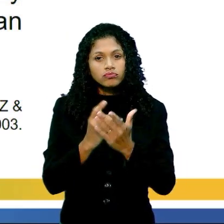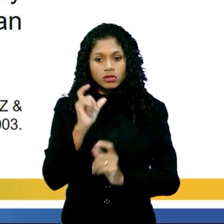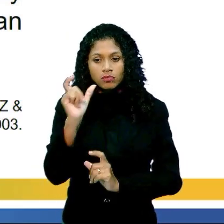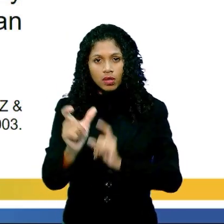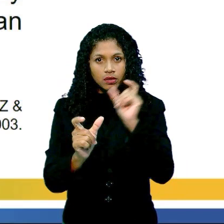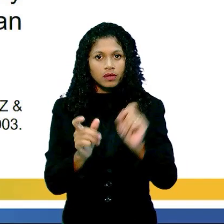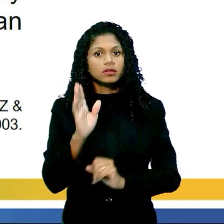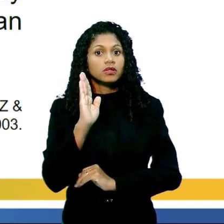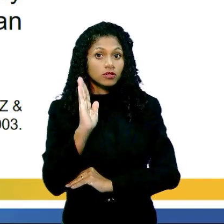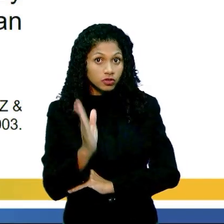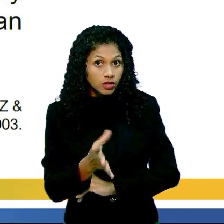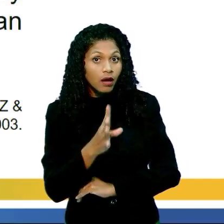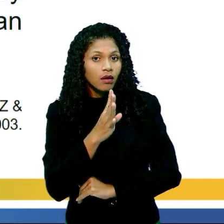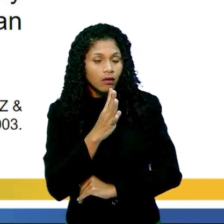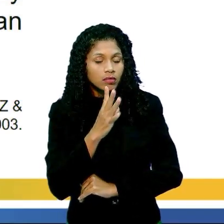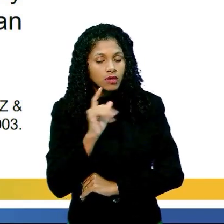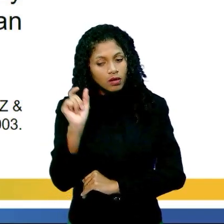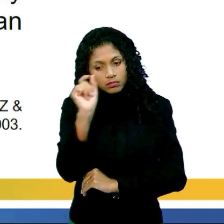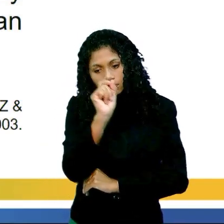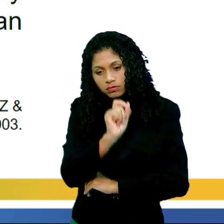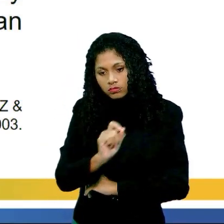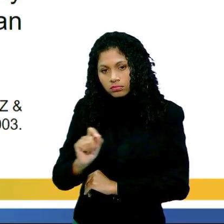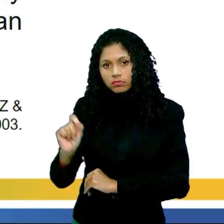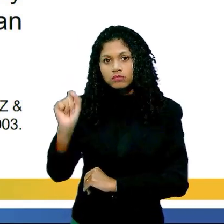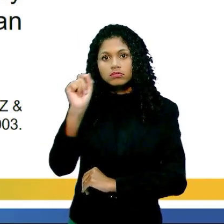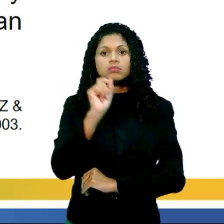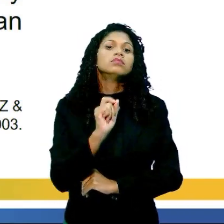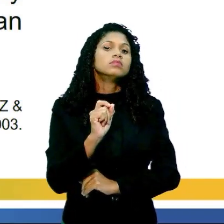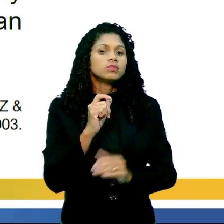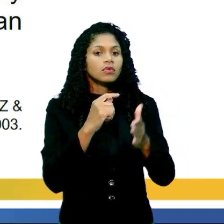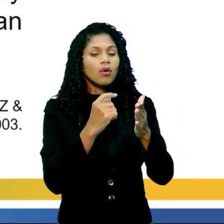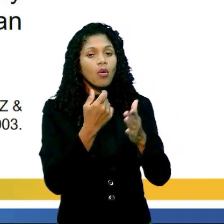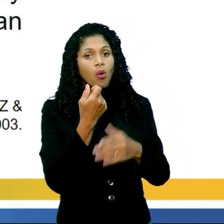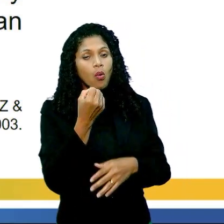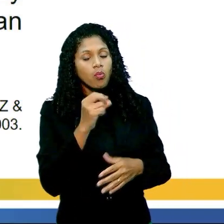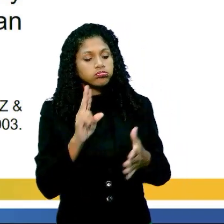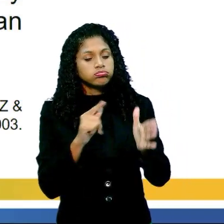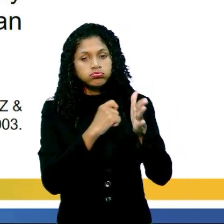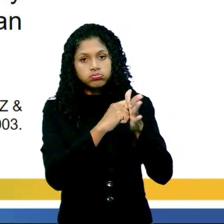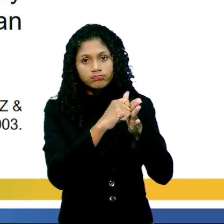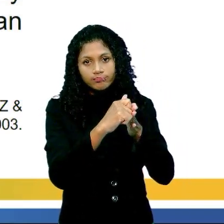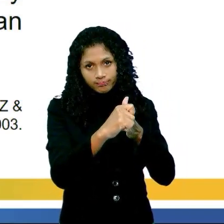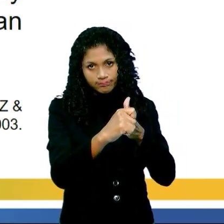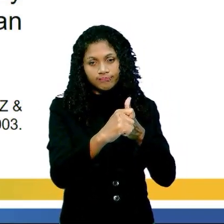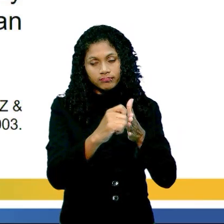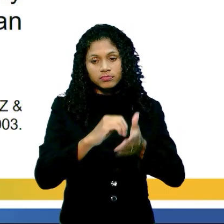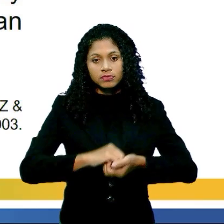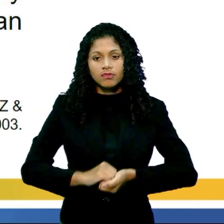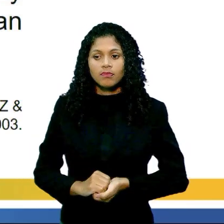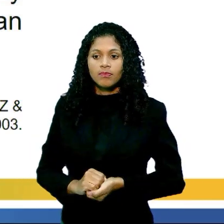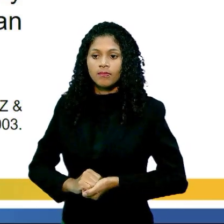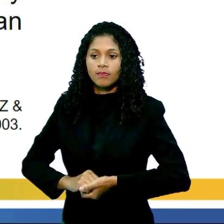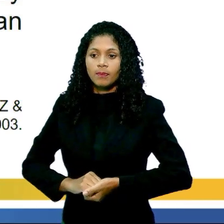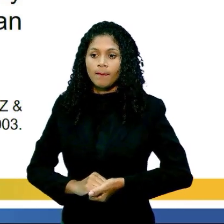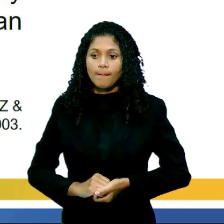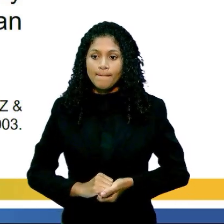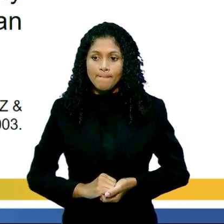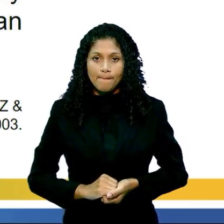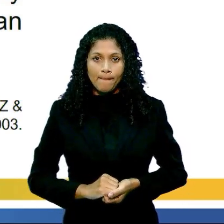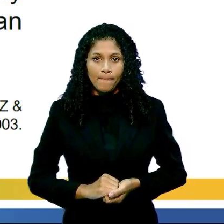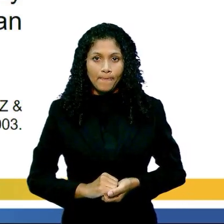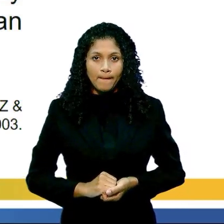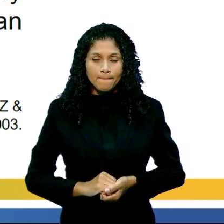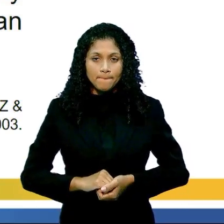um lápis e vocês podem circular algumas palavras cognatas que eu já falei em algumas aulas anteriores o que são,